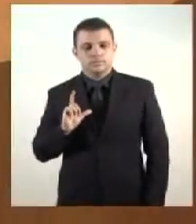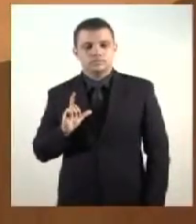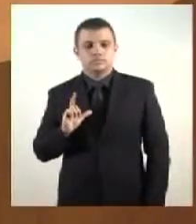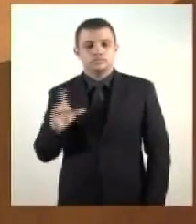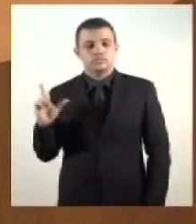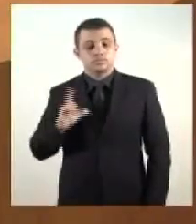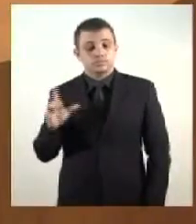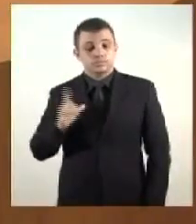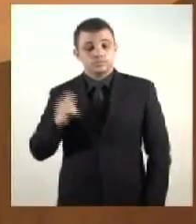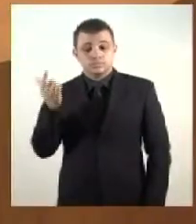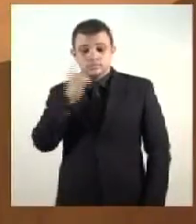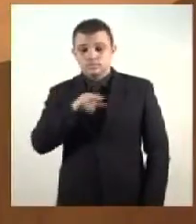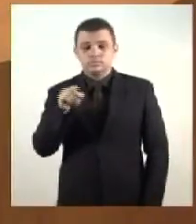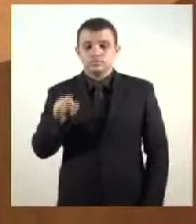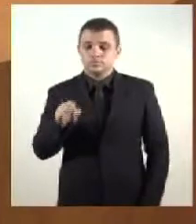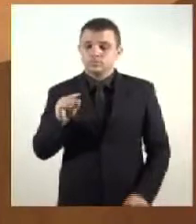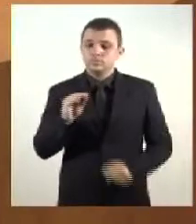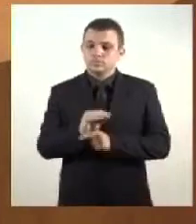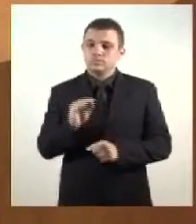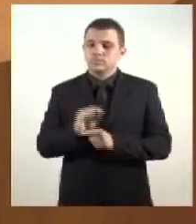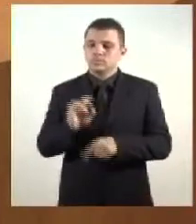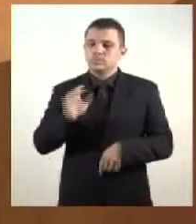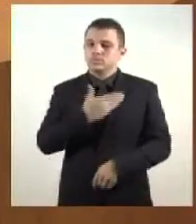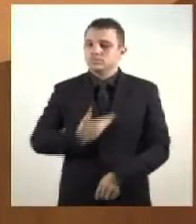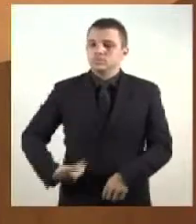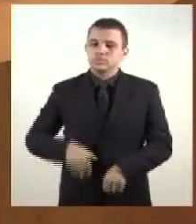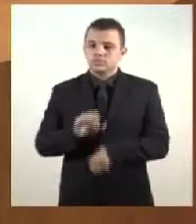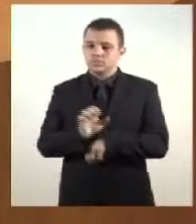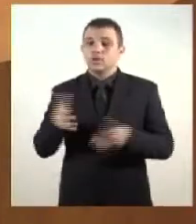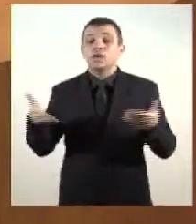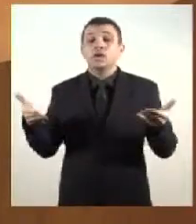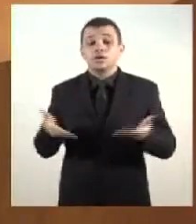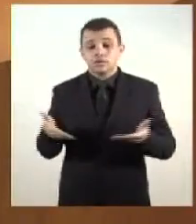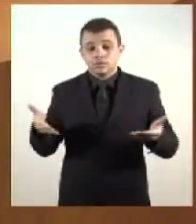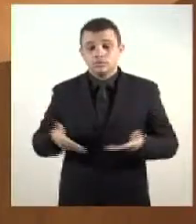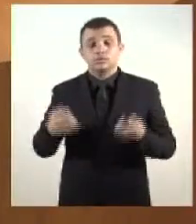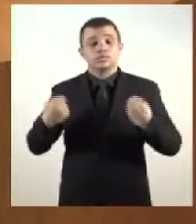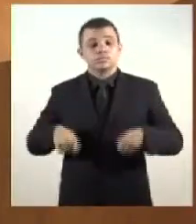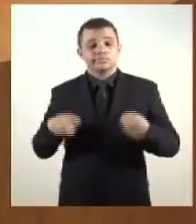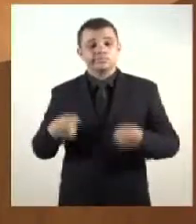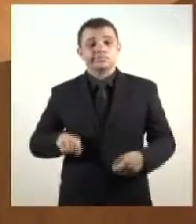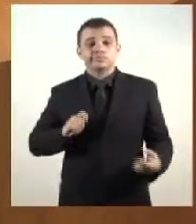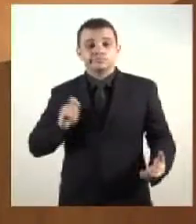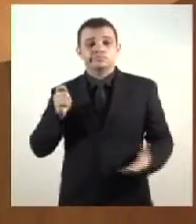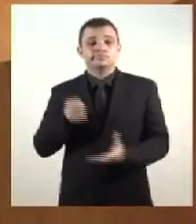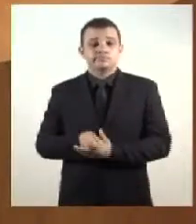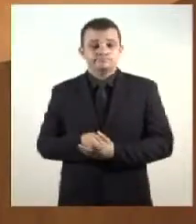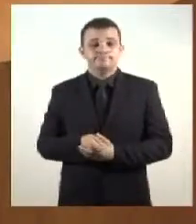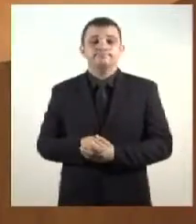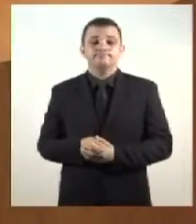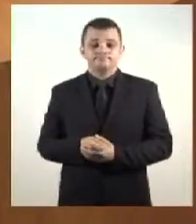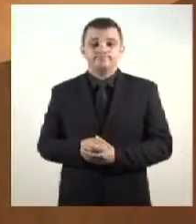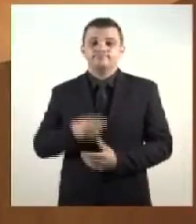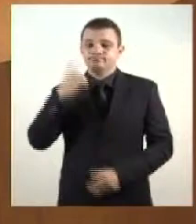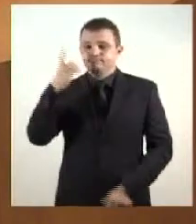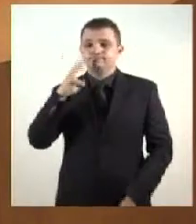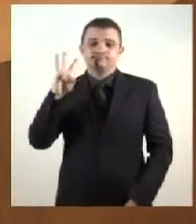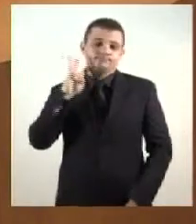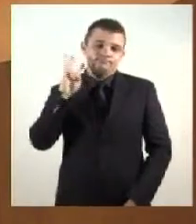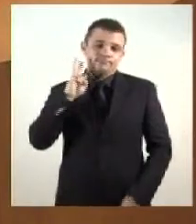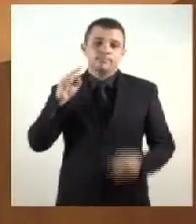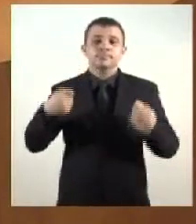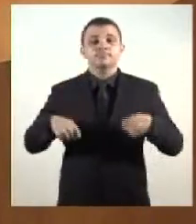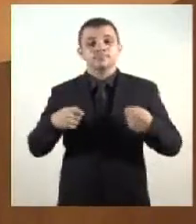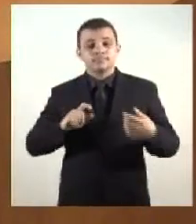esse benefício do Estado e que agora vão ter que arcar, deputado Wellington do Curso, vão ter